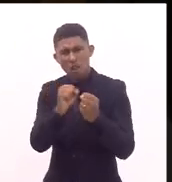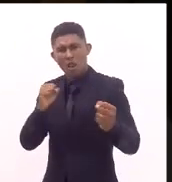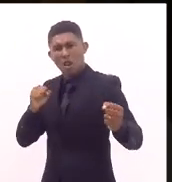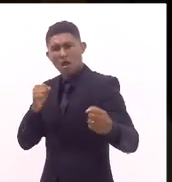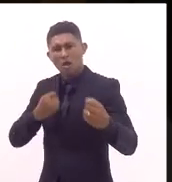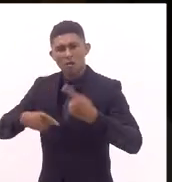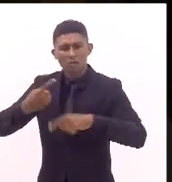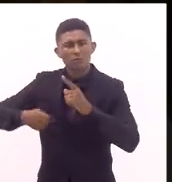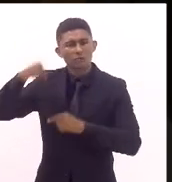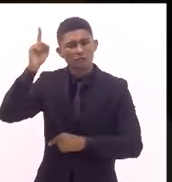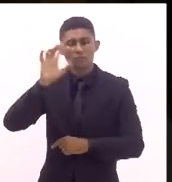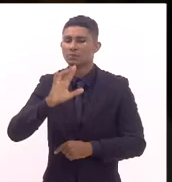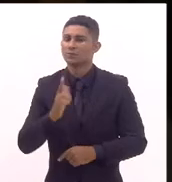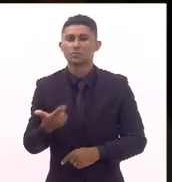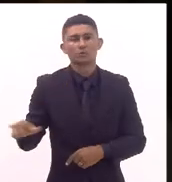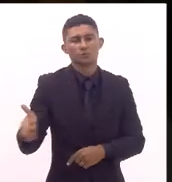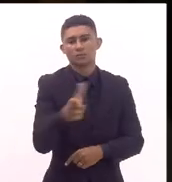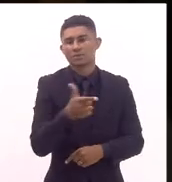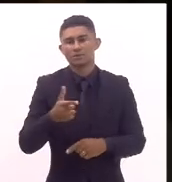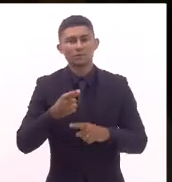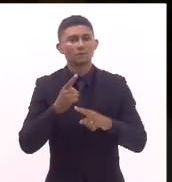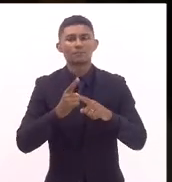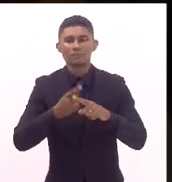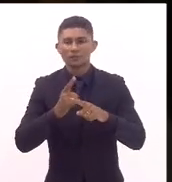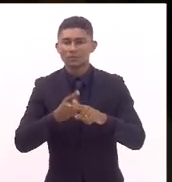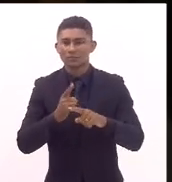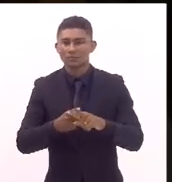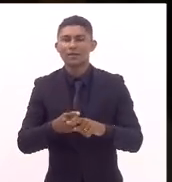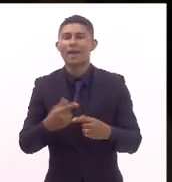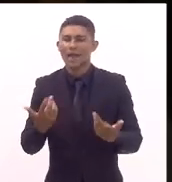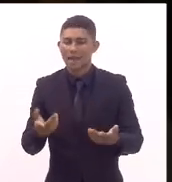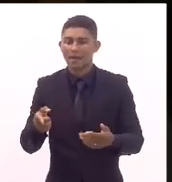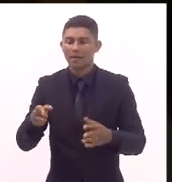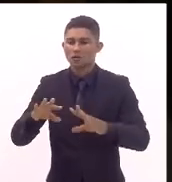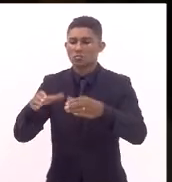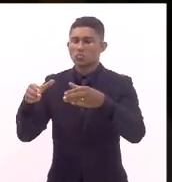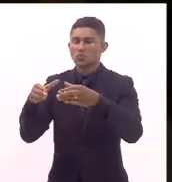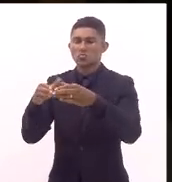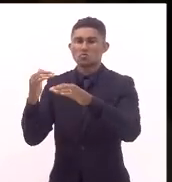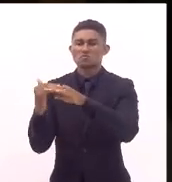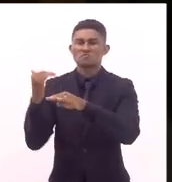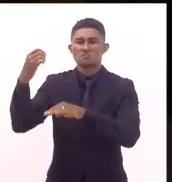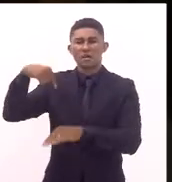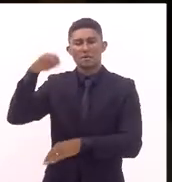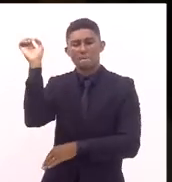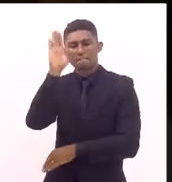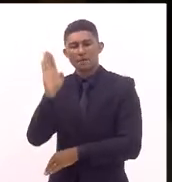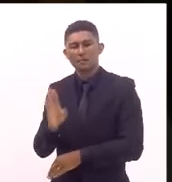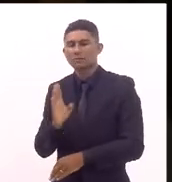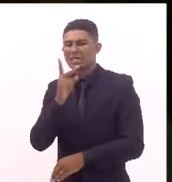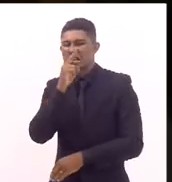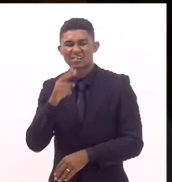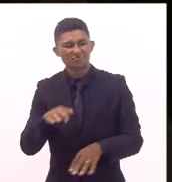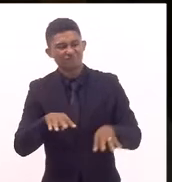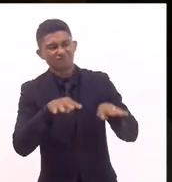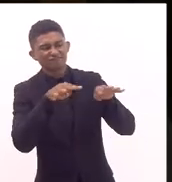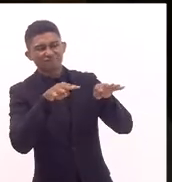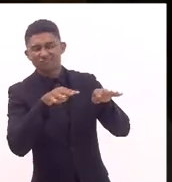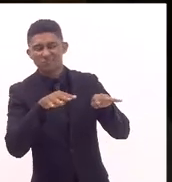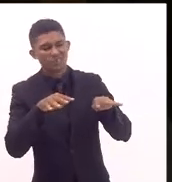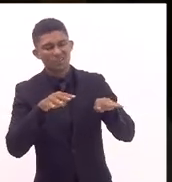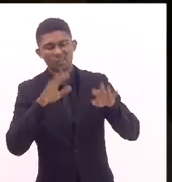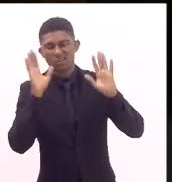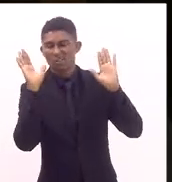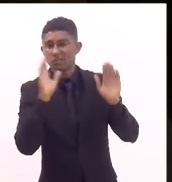não tem por força da miopia das elites brasileiras e desse essa